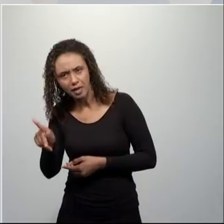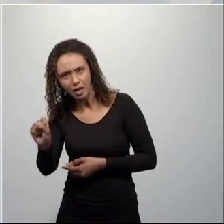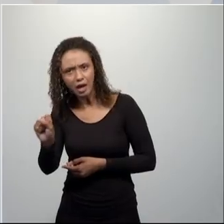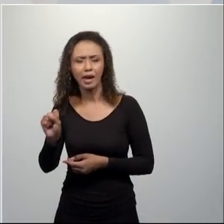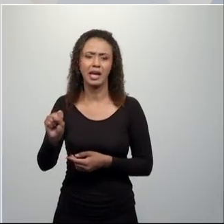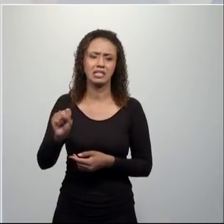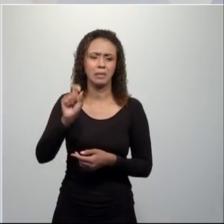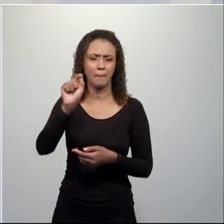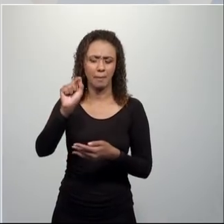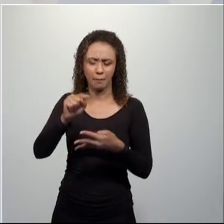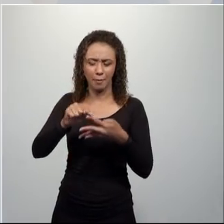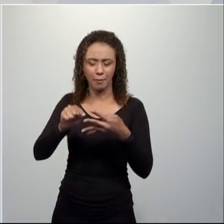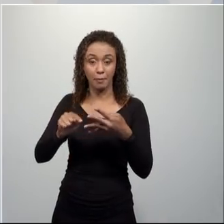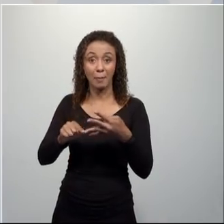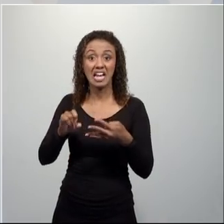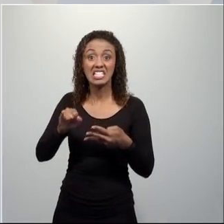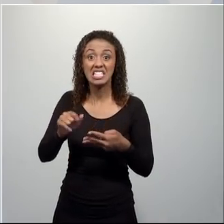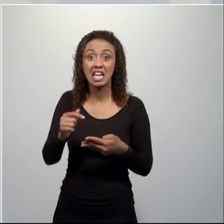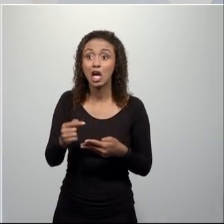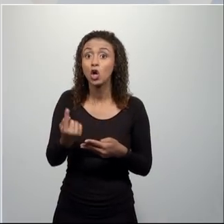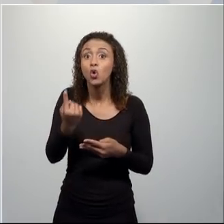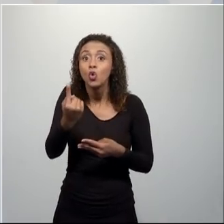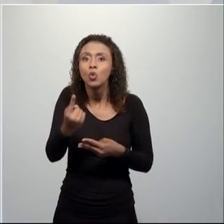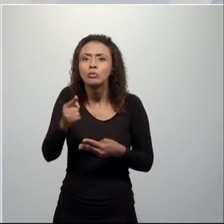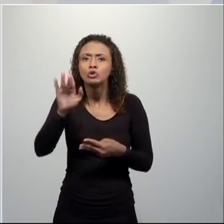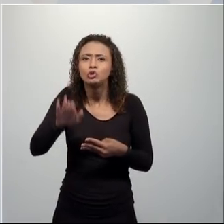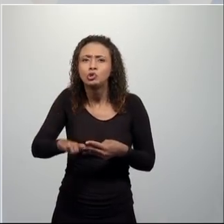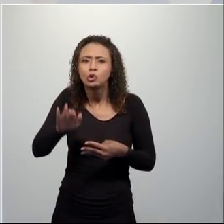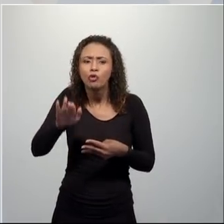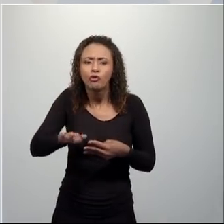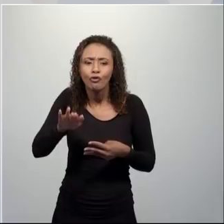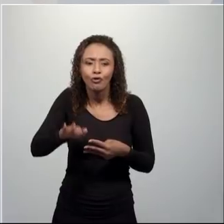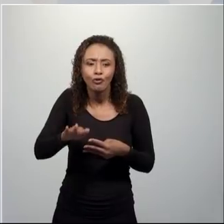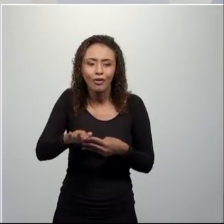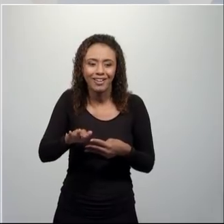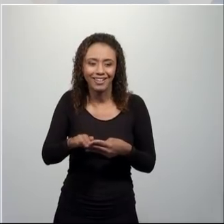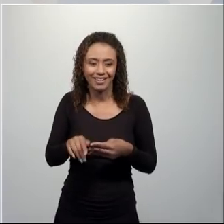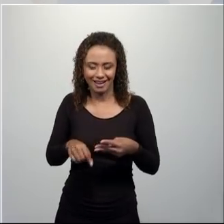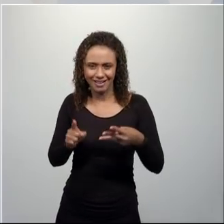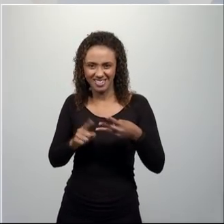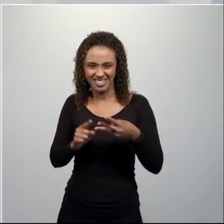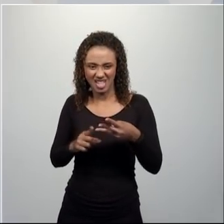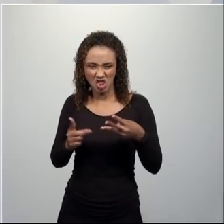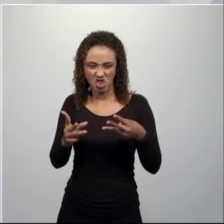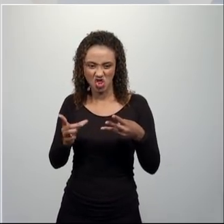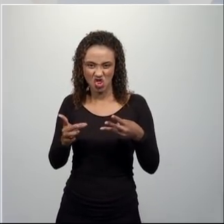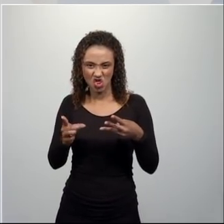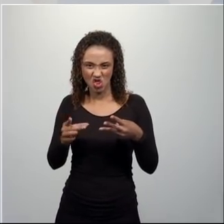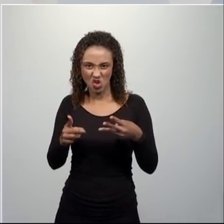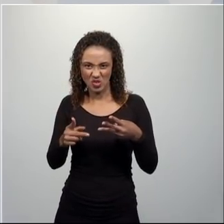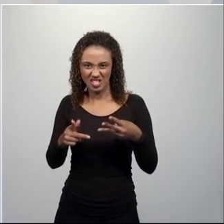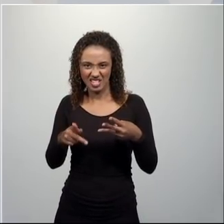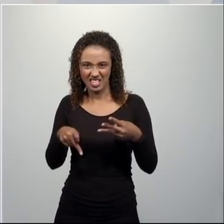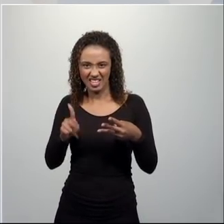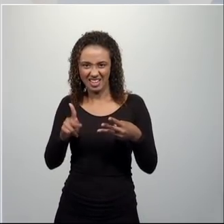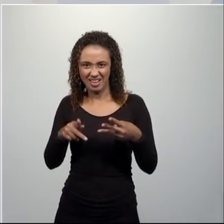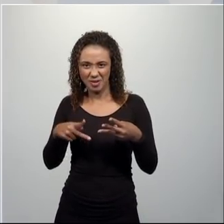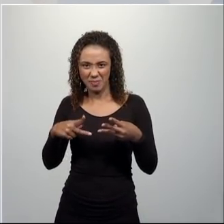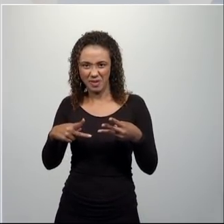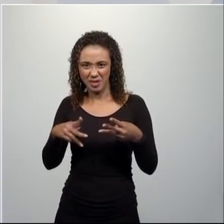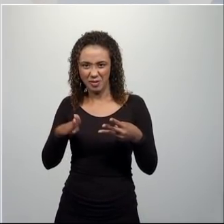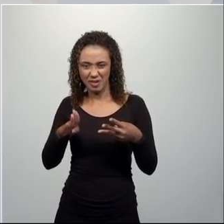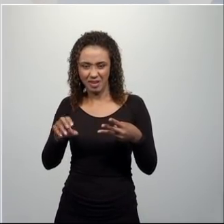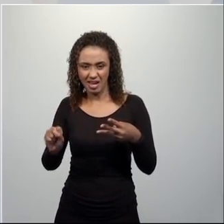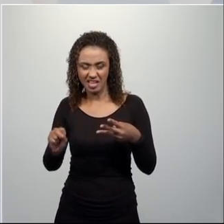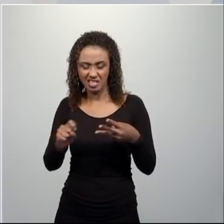então o que tiver menor velocidade que é o 93 aqui ele vai ou não quero mais falar com você desconecta de sinop